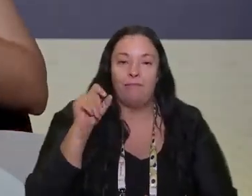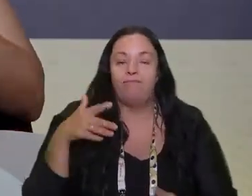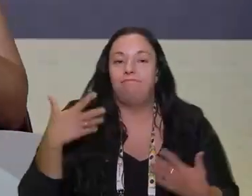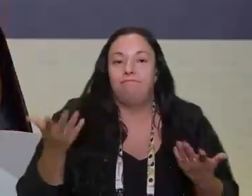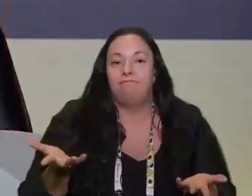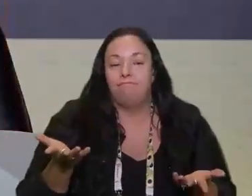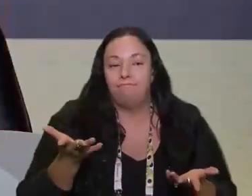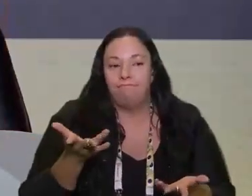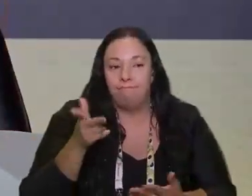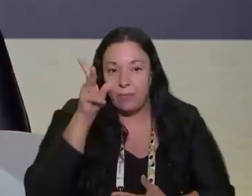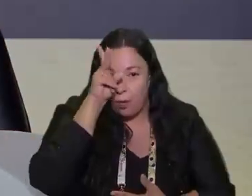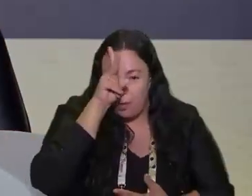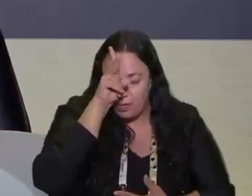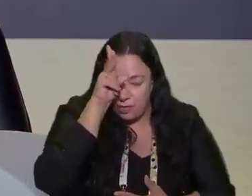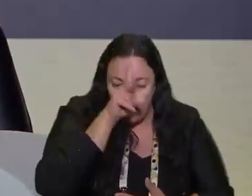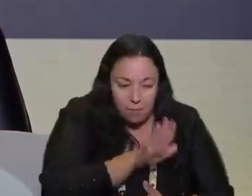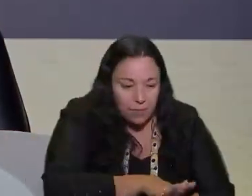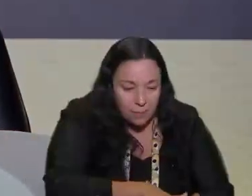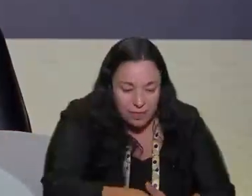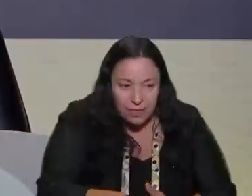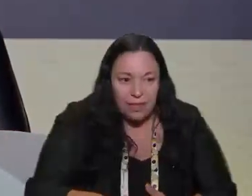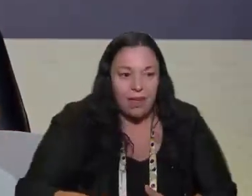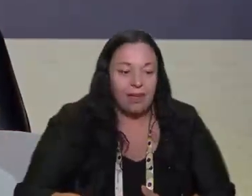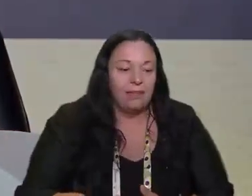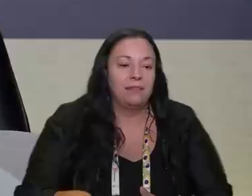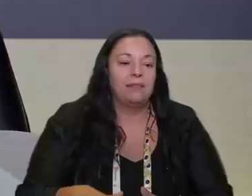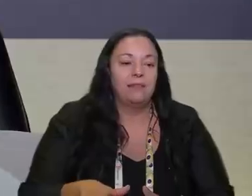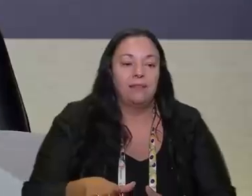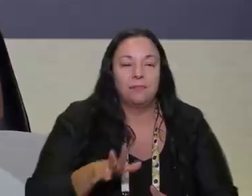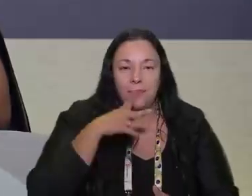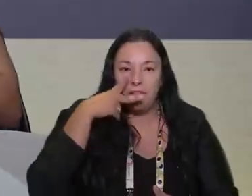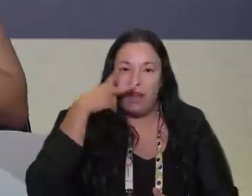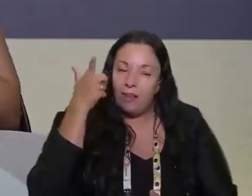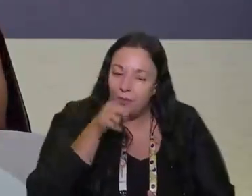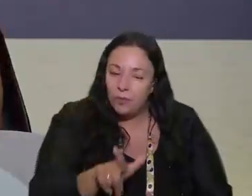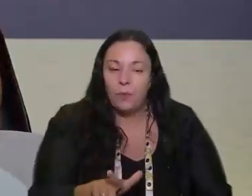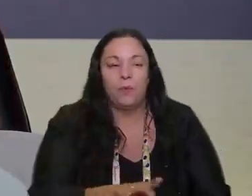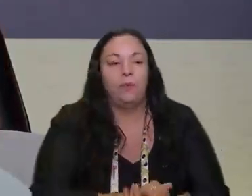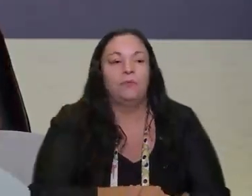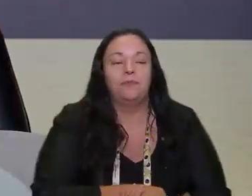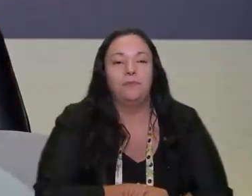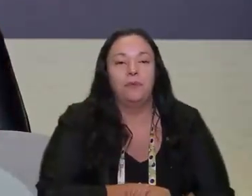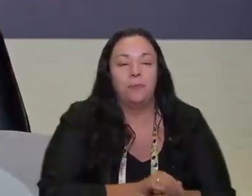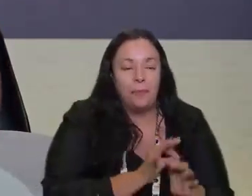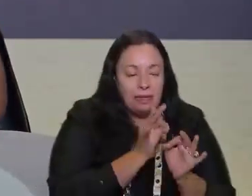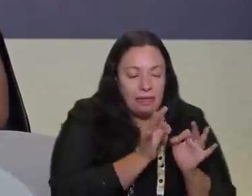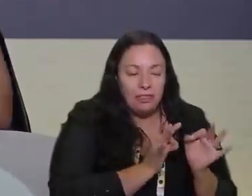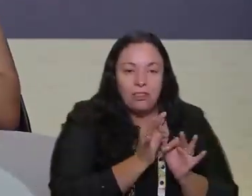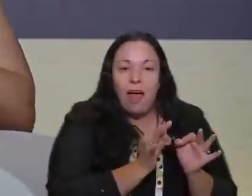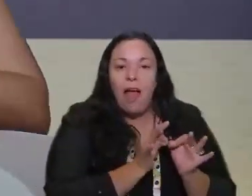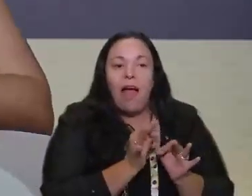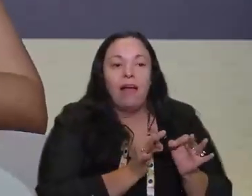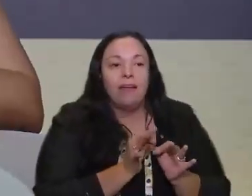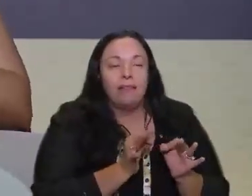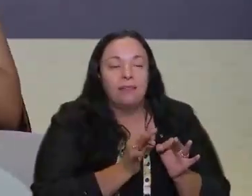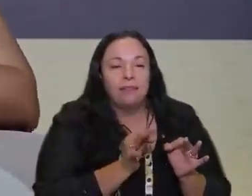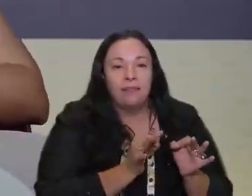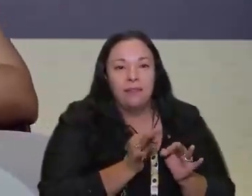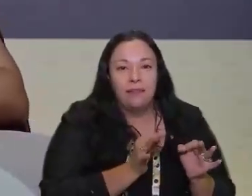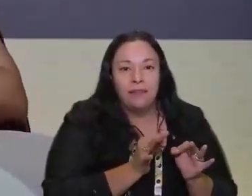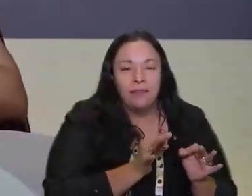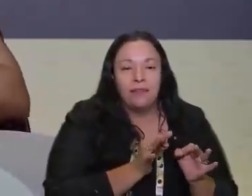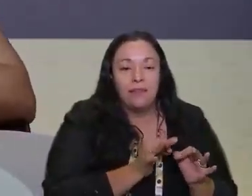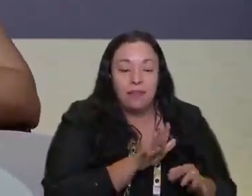E então é uma história bem para crianças pequenas mesmo, aquela coisa da repetição, uma coisa muito muito planejada assim, para que a criança entenda o que